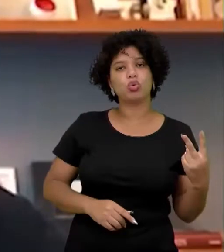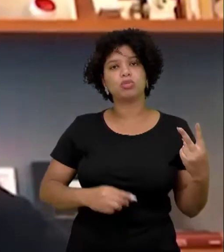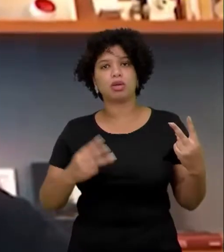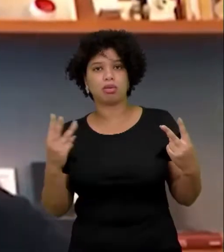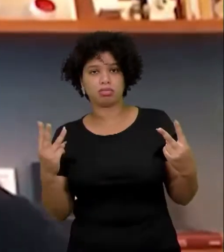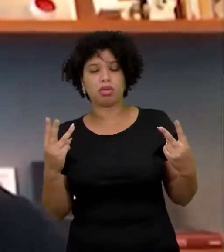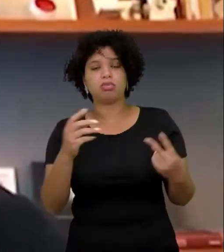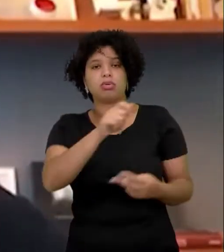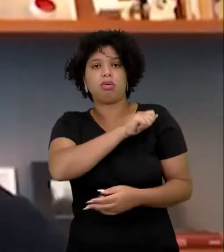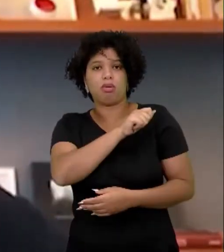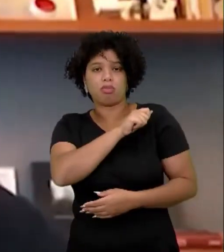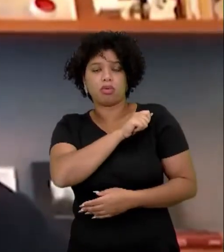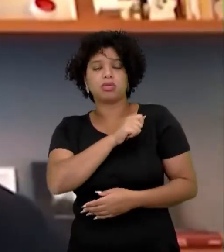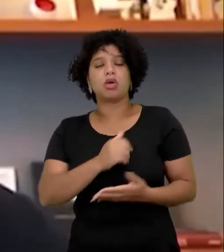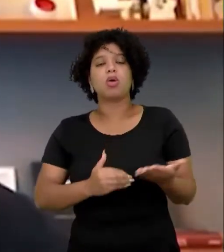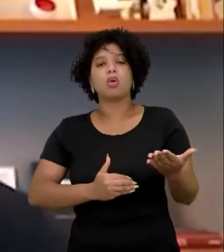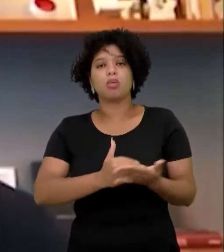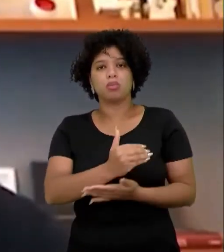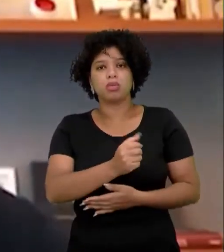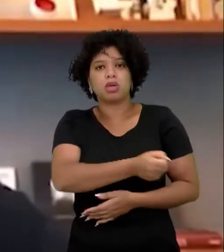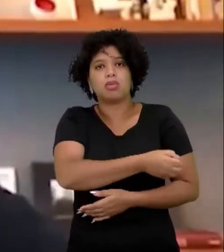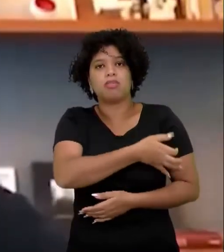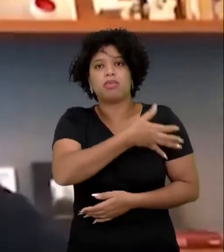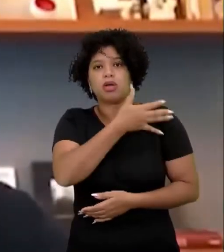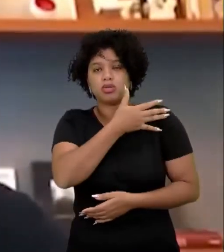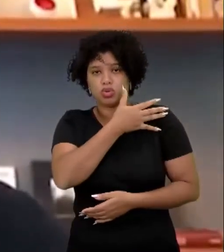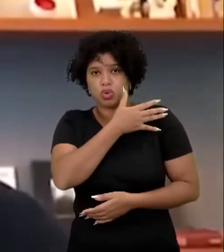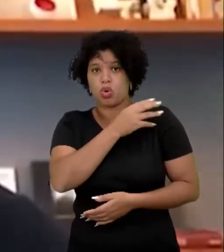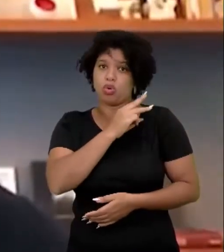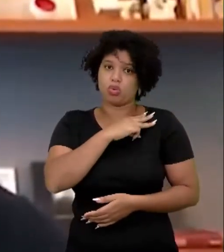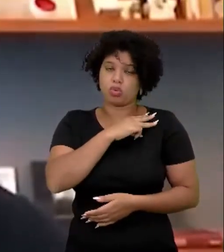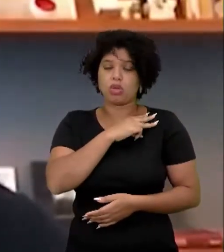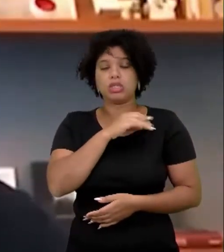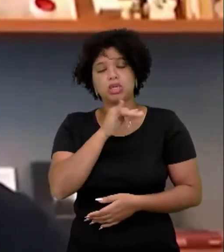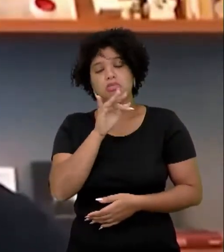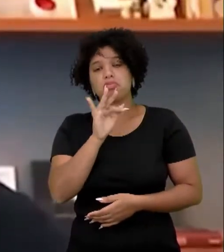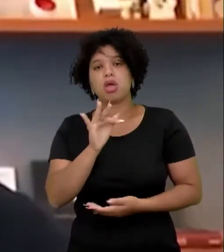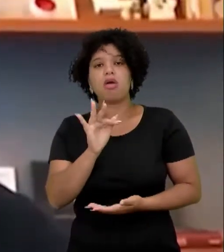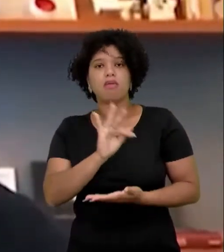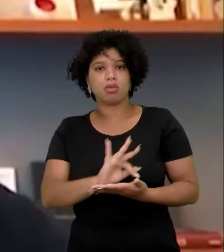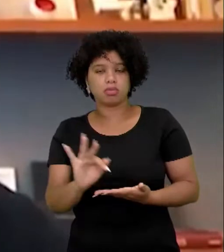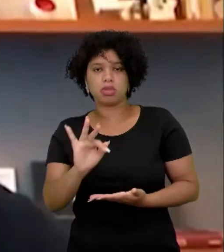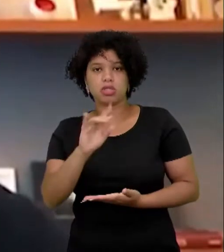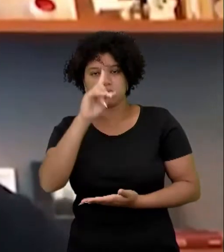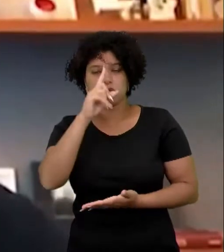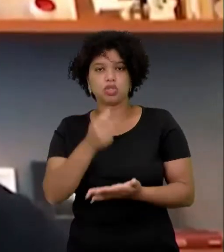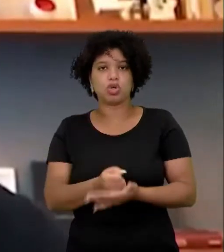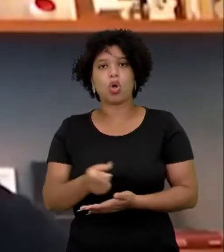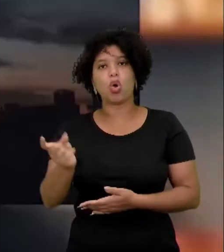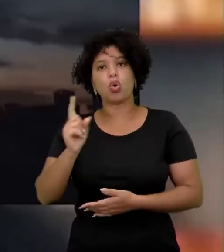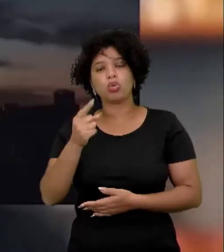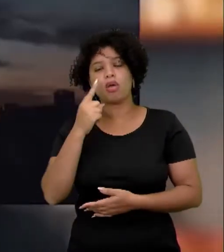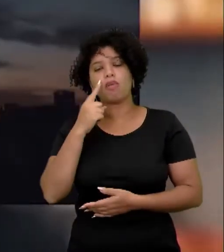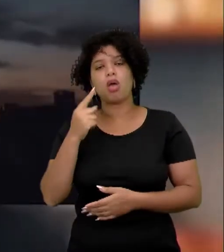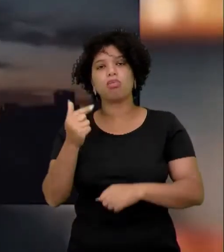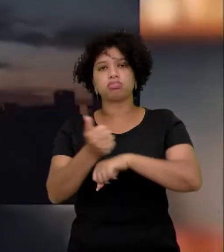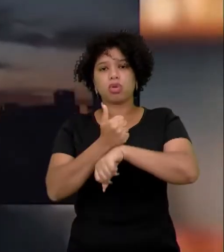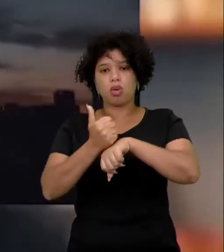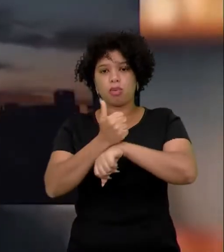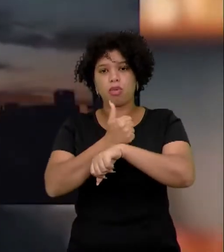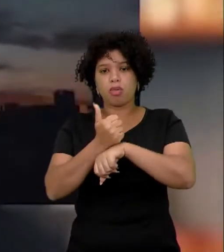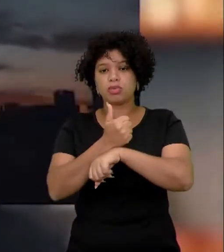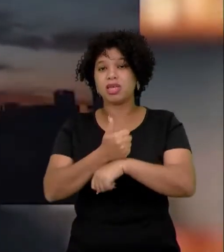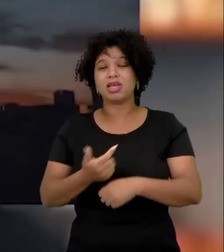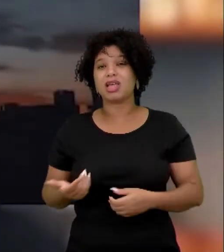que estão entrando na pré-escola, assim que eles saírem, fazendo ou não faculdade, eles vão trabalhar com coisas que hoje, profissões que